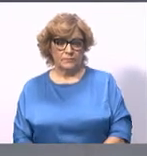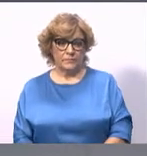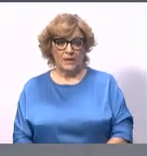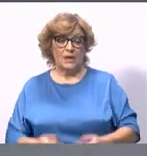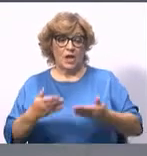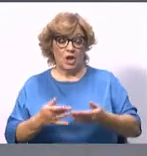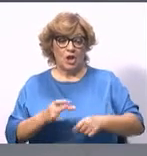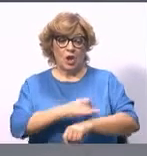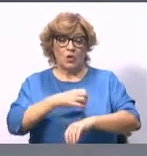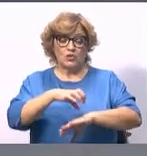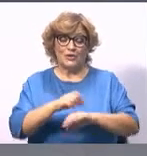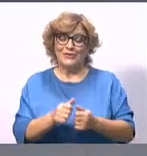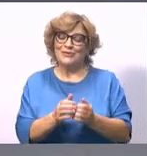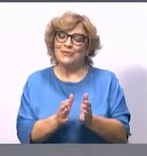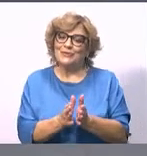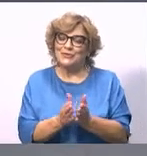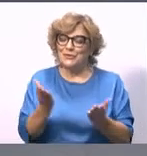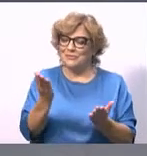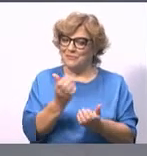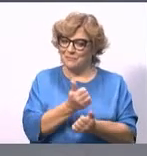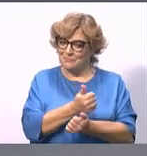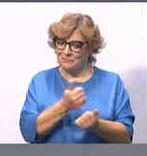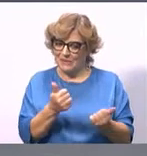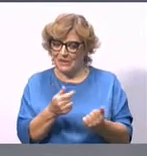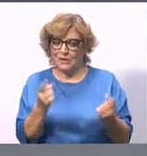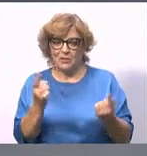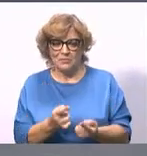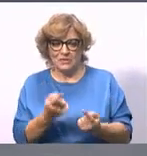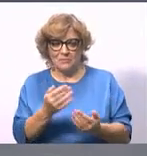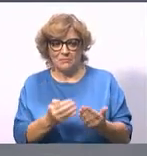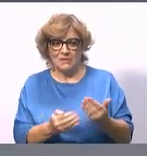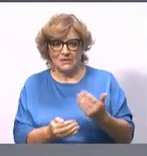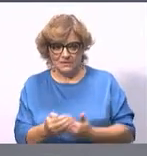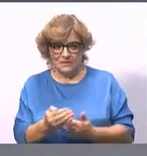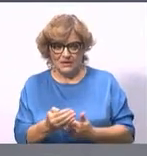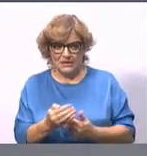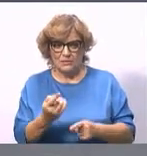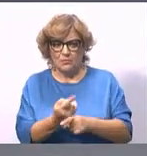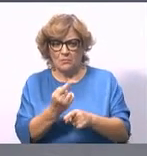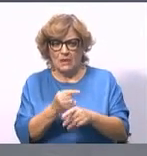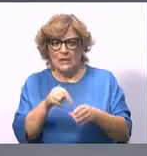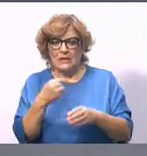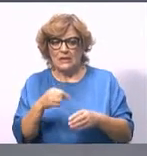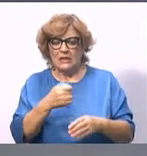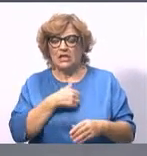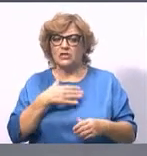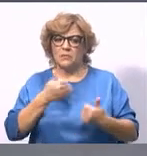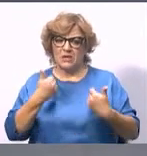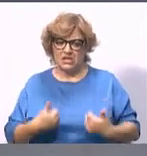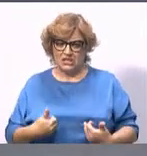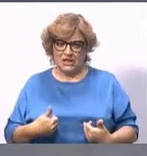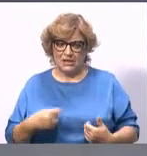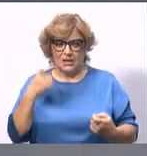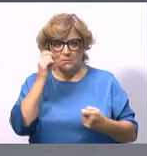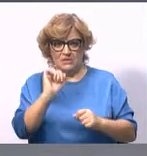Está no ar o consultório, sejam todos muito bem-vindos. Damos início a mais uma semana com conteúdos que dizem respeito à sua saúde e bem-estar. E